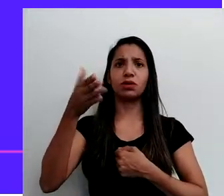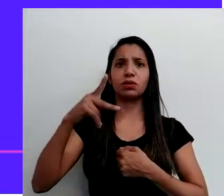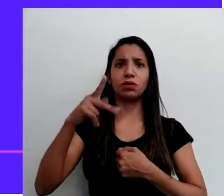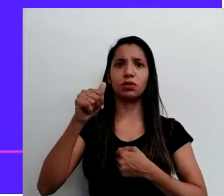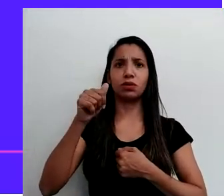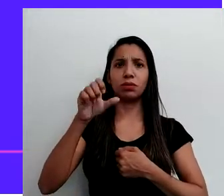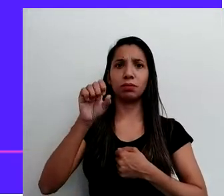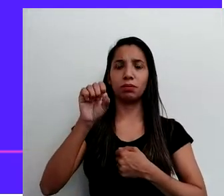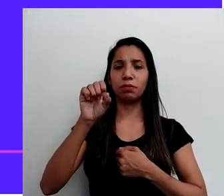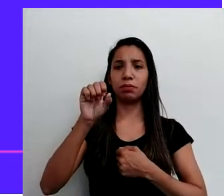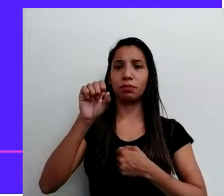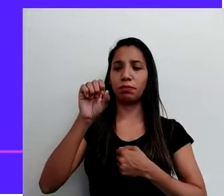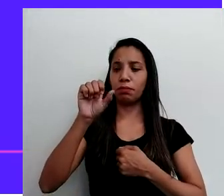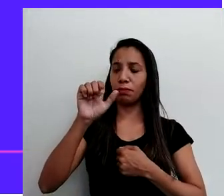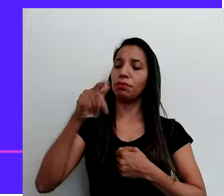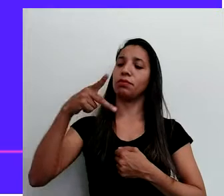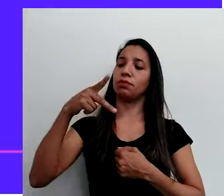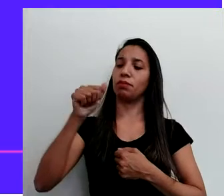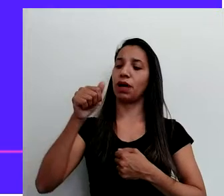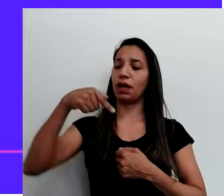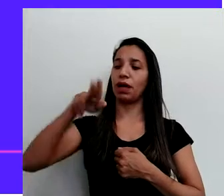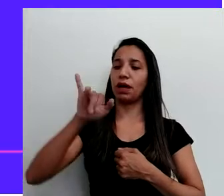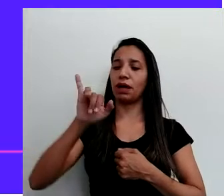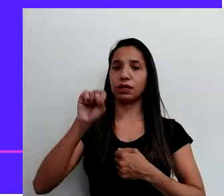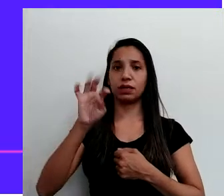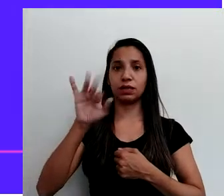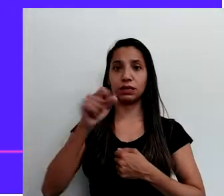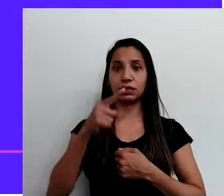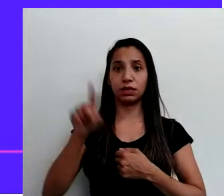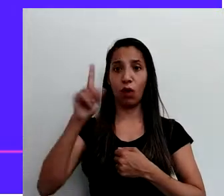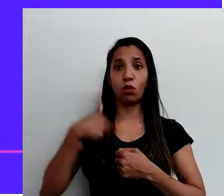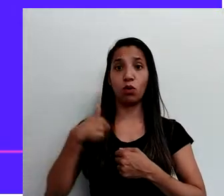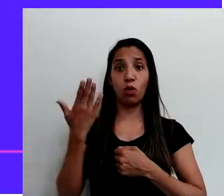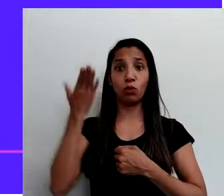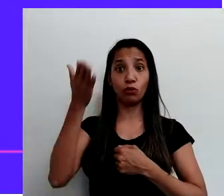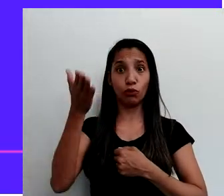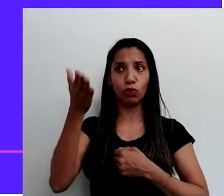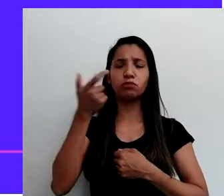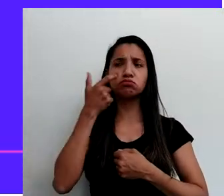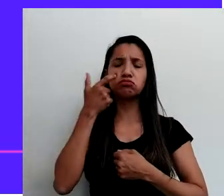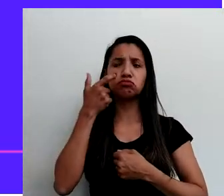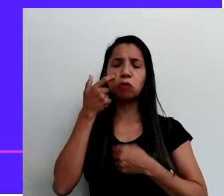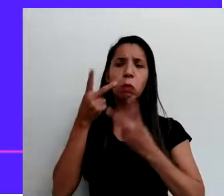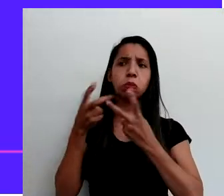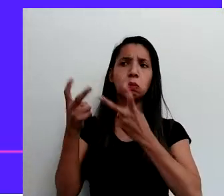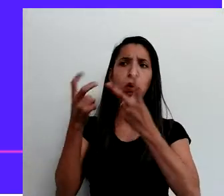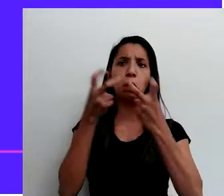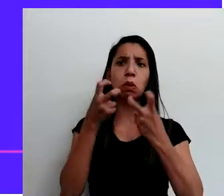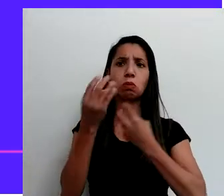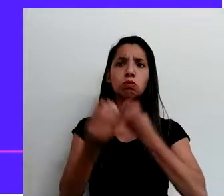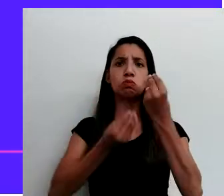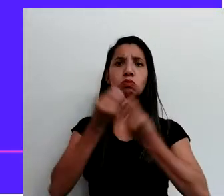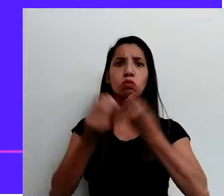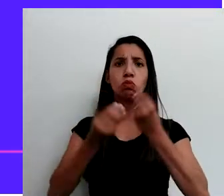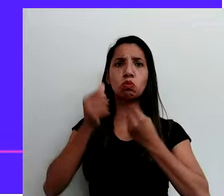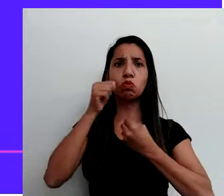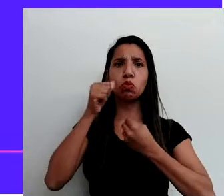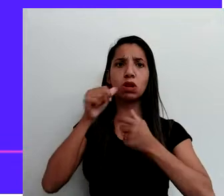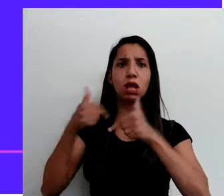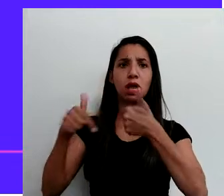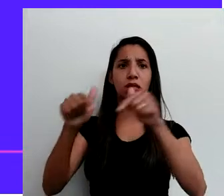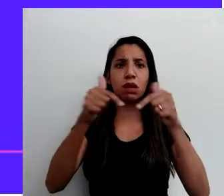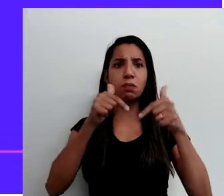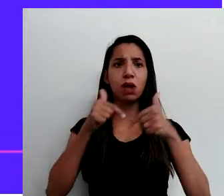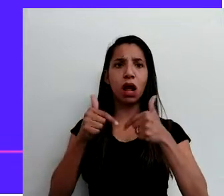livro-reportagem sobre o impacto da guerra nas mulheres, tendo como história principal a Malala.